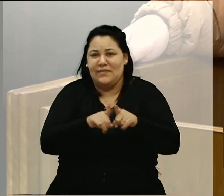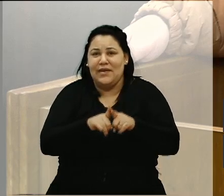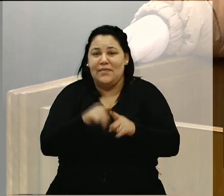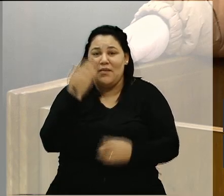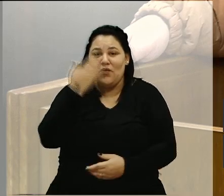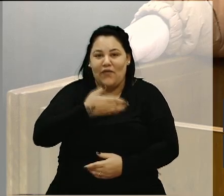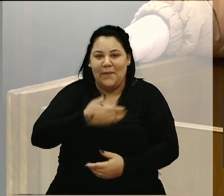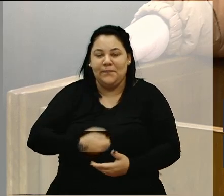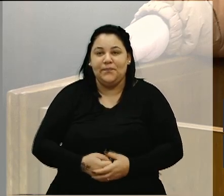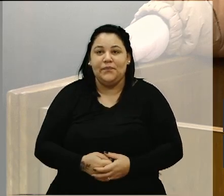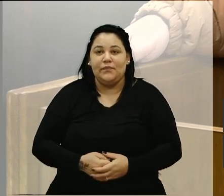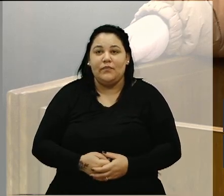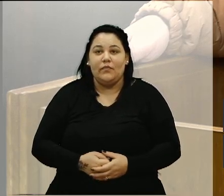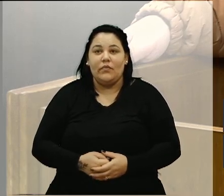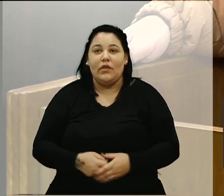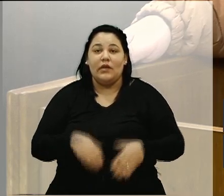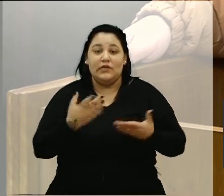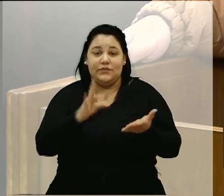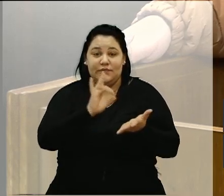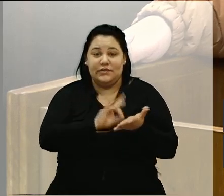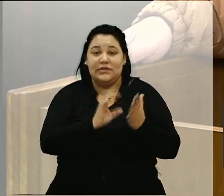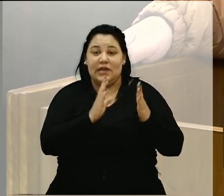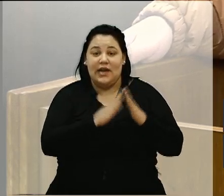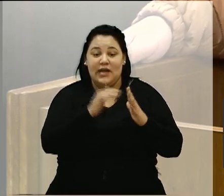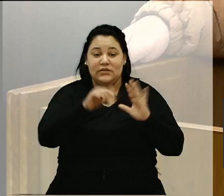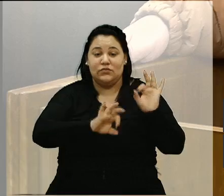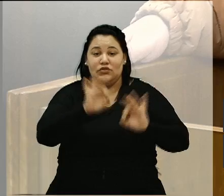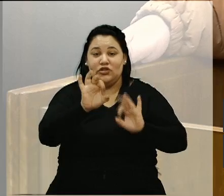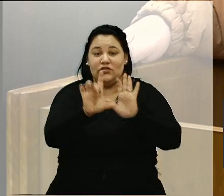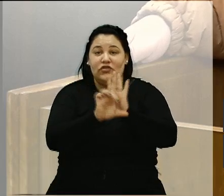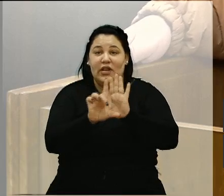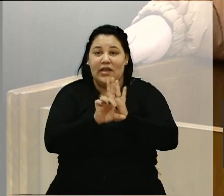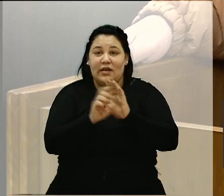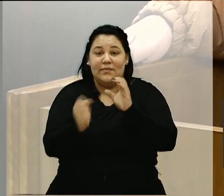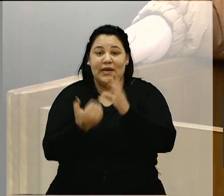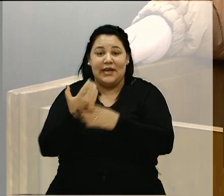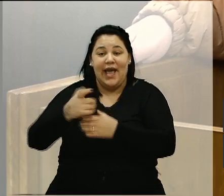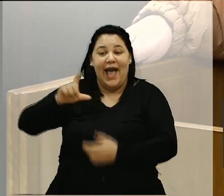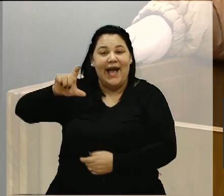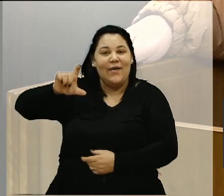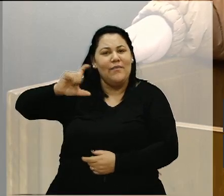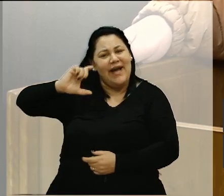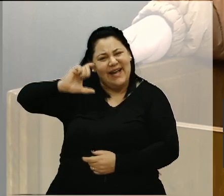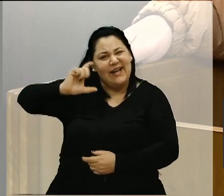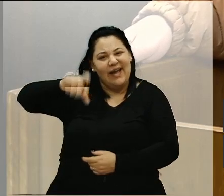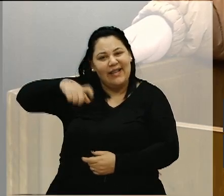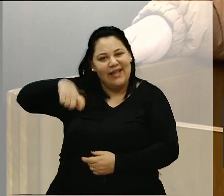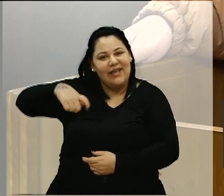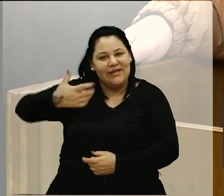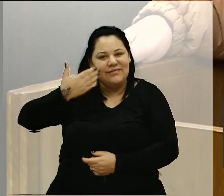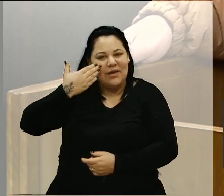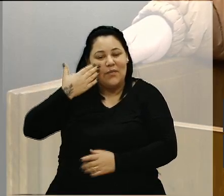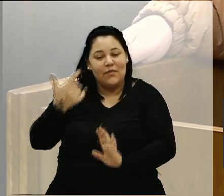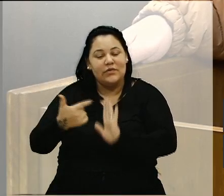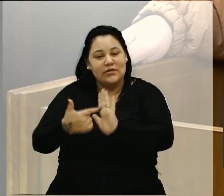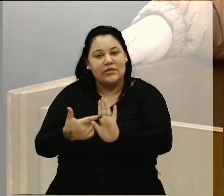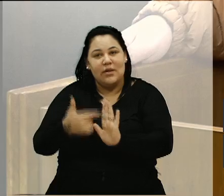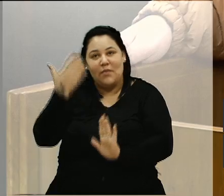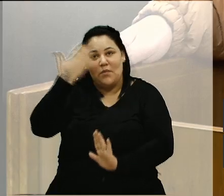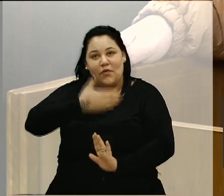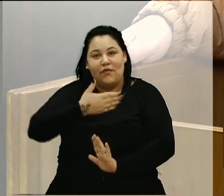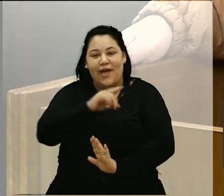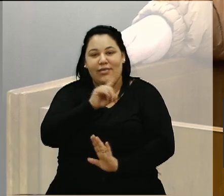comprove. Então, eu protocolei na casa um projeto de lei para que se crie a carteira da pessoa doadora de sangue. Não é